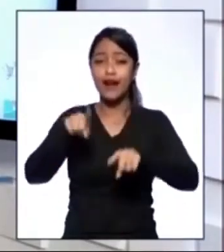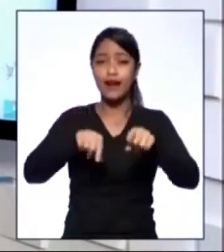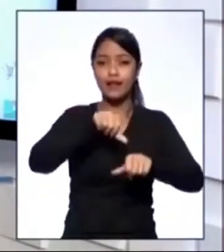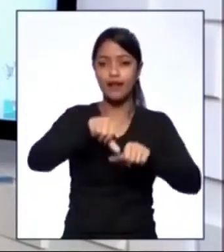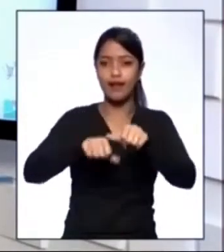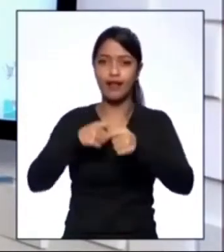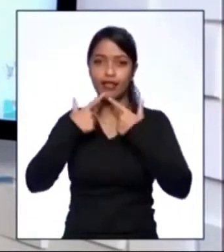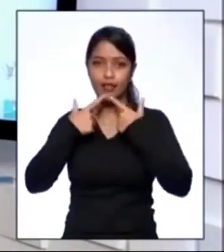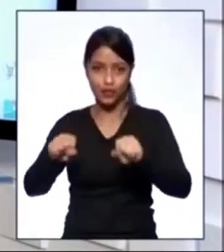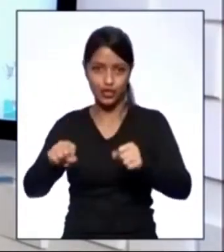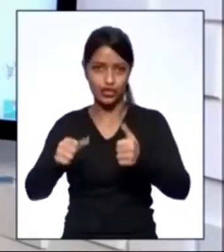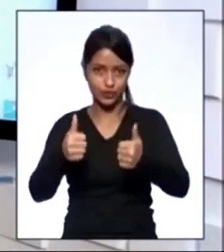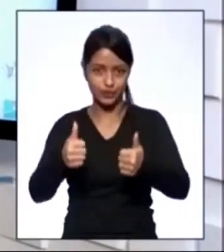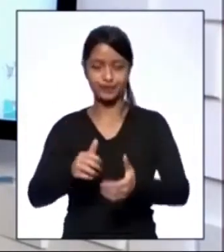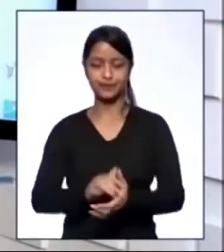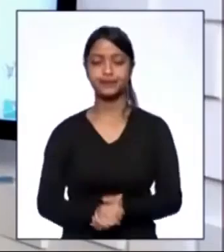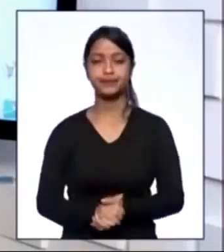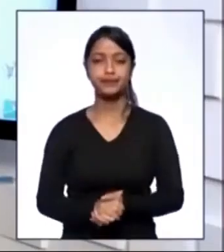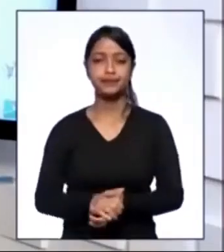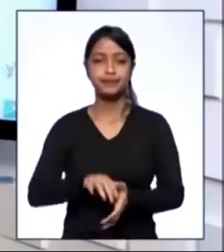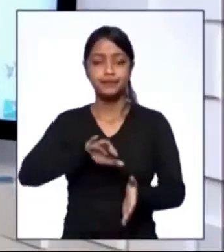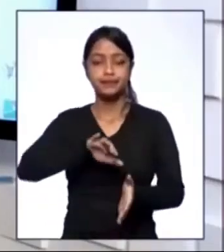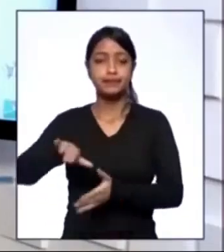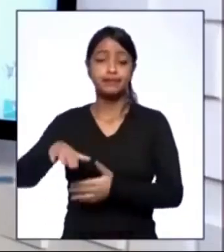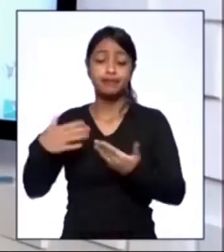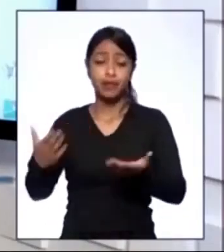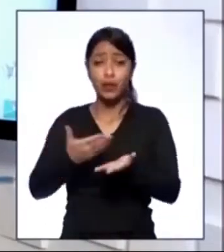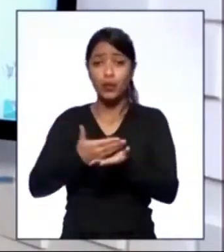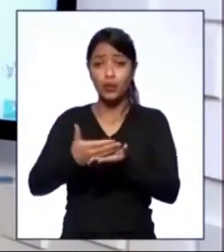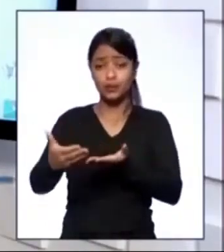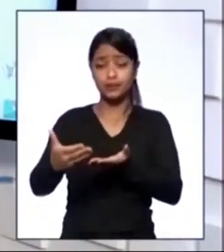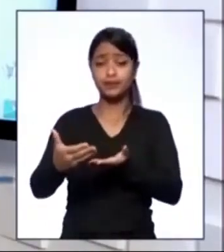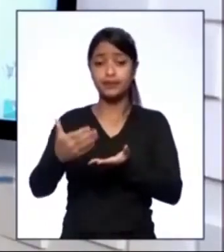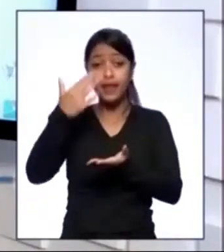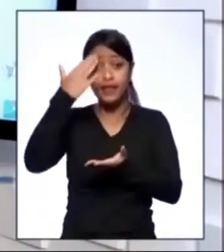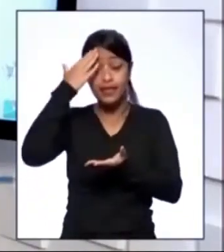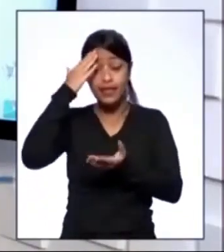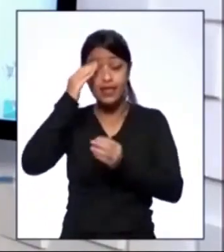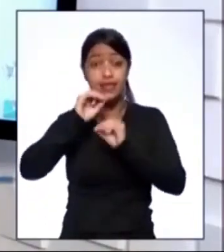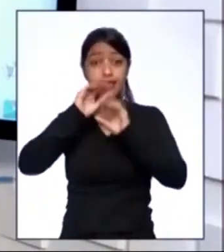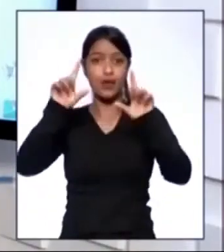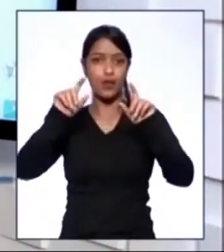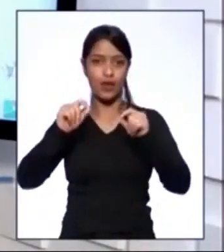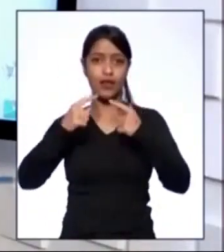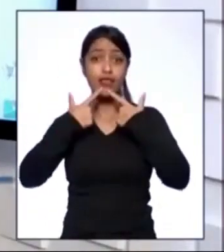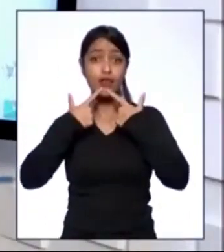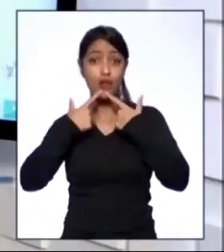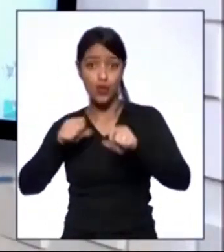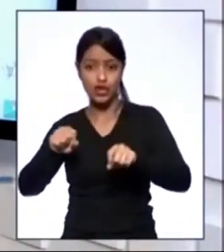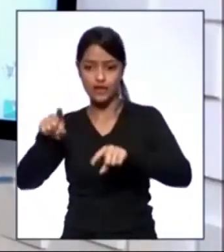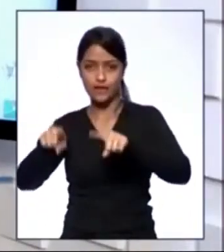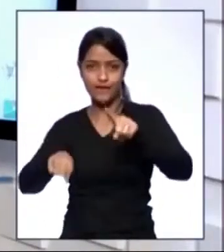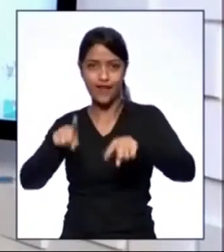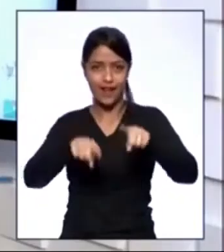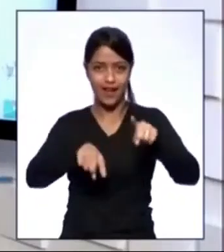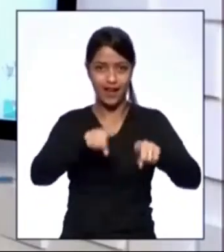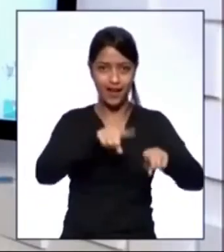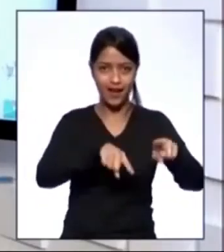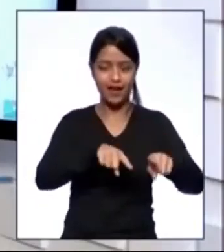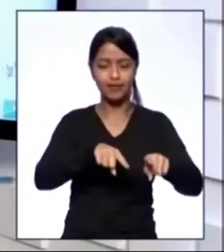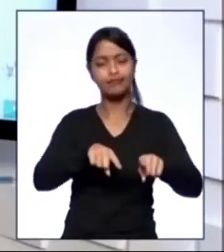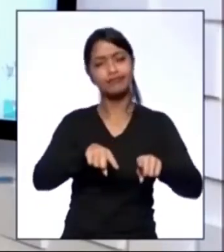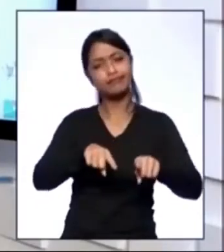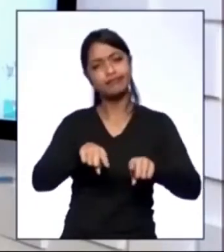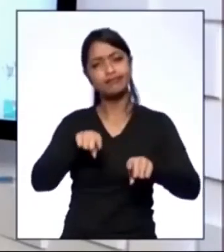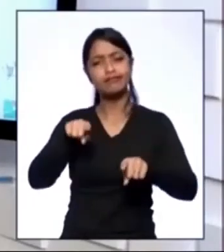ó. O que a gente precisa entender, Que quando a gente fala de variação linguística, nós estamos falando de um conteúdo que